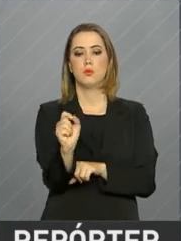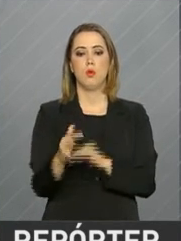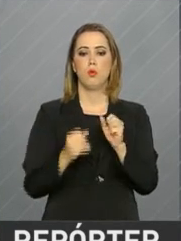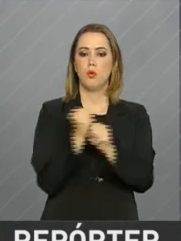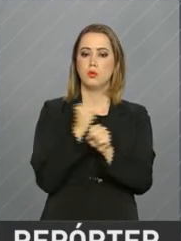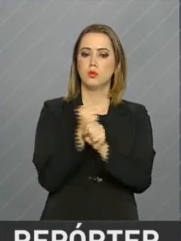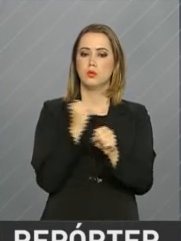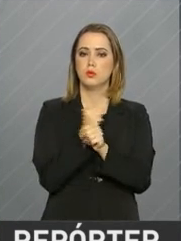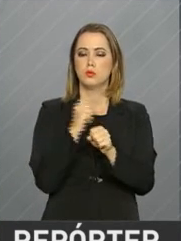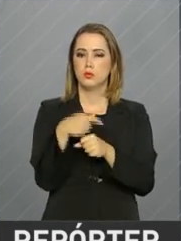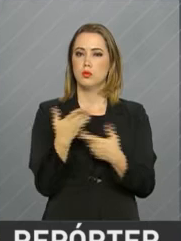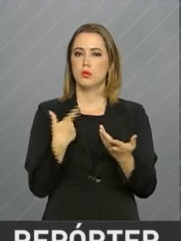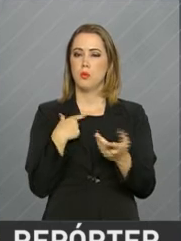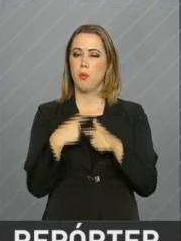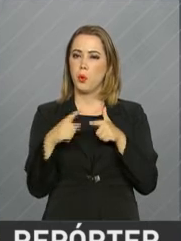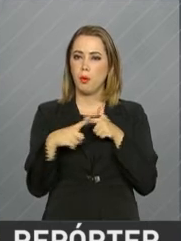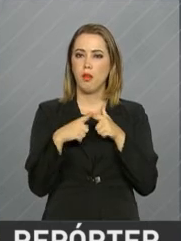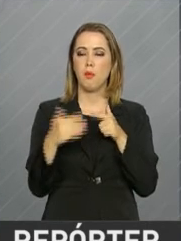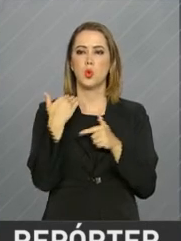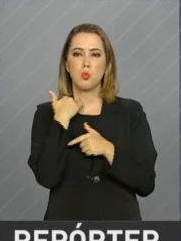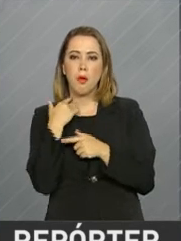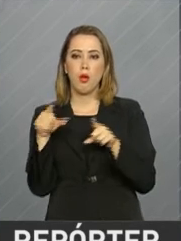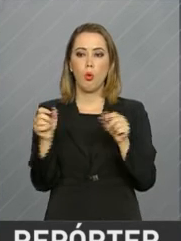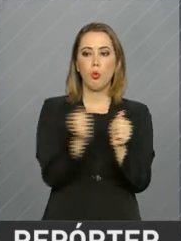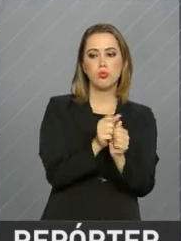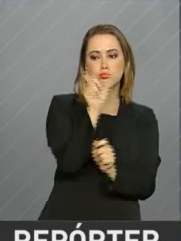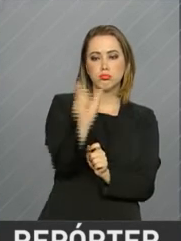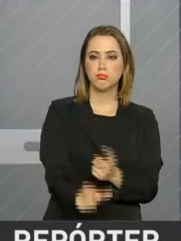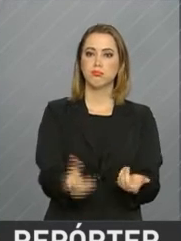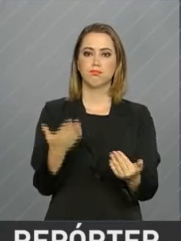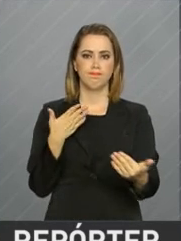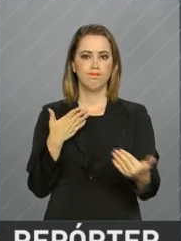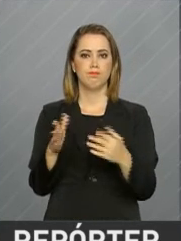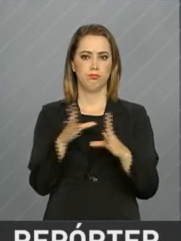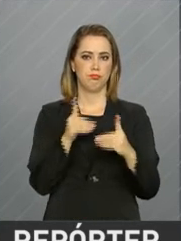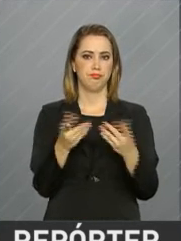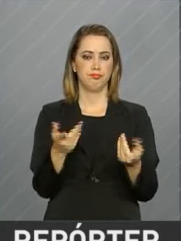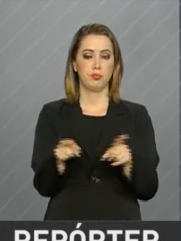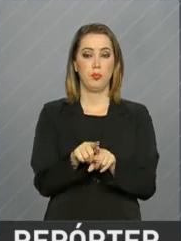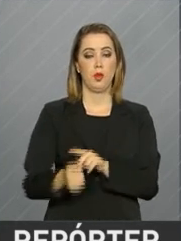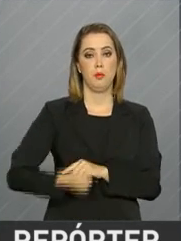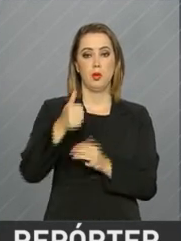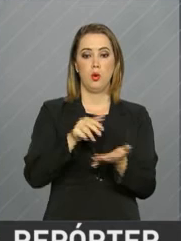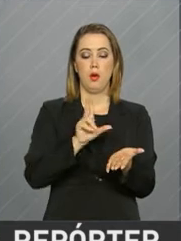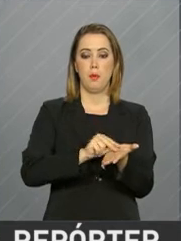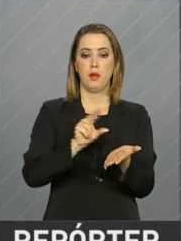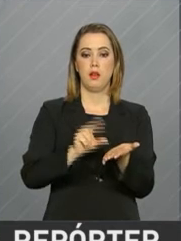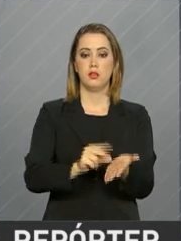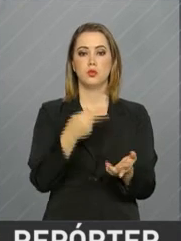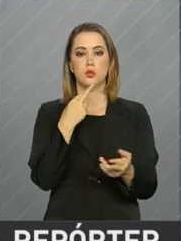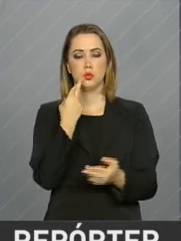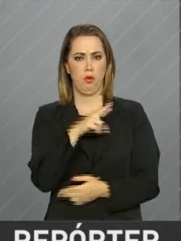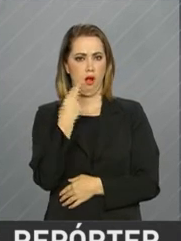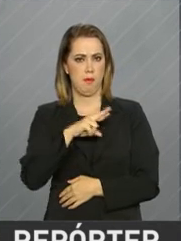solução de conflitos entre clientes e bancos de forma mais rápida e eficiente deve ser lançado um aplicativo para registro e acompanhamento